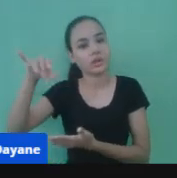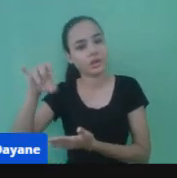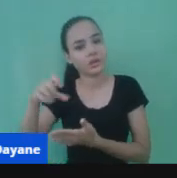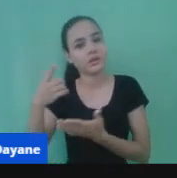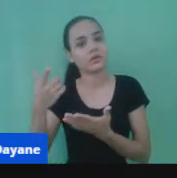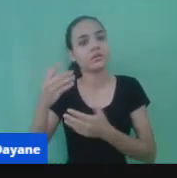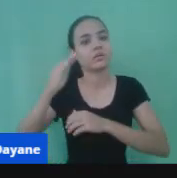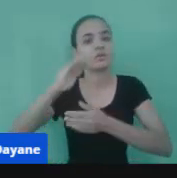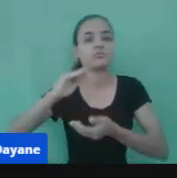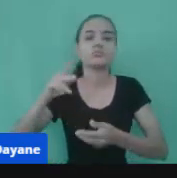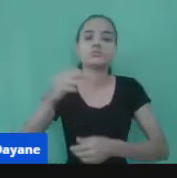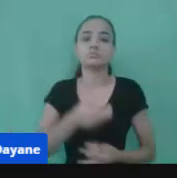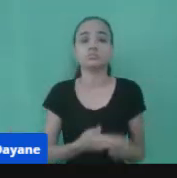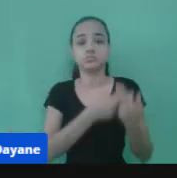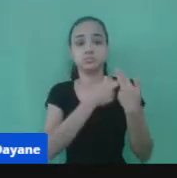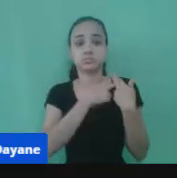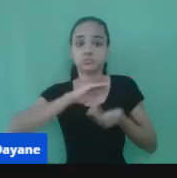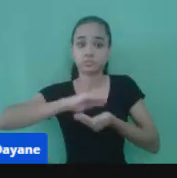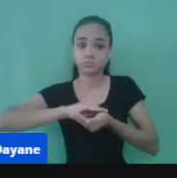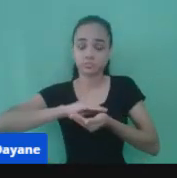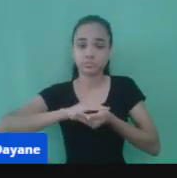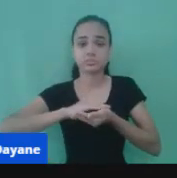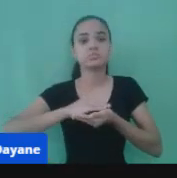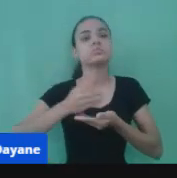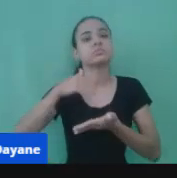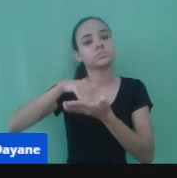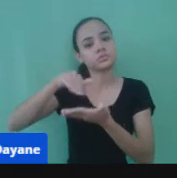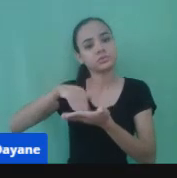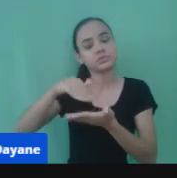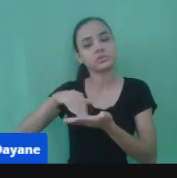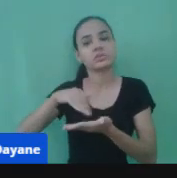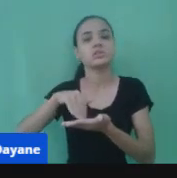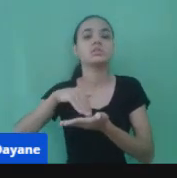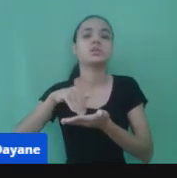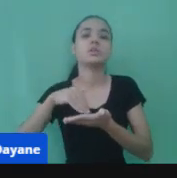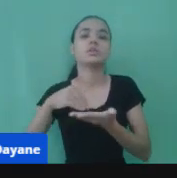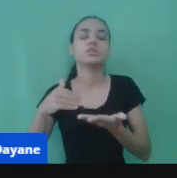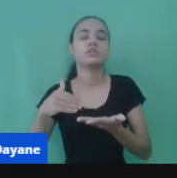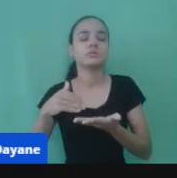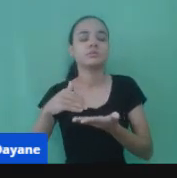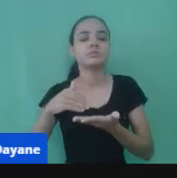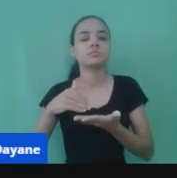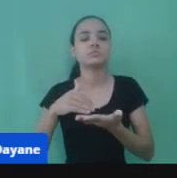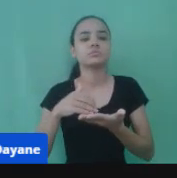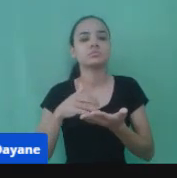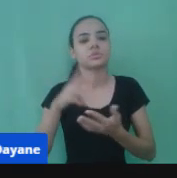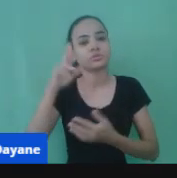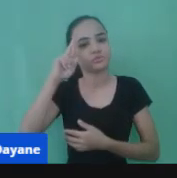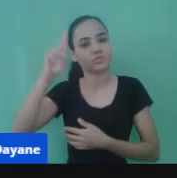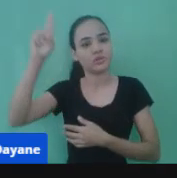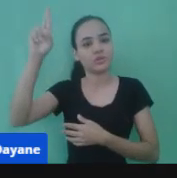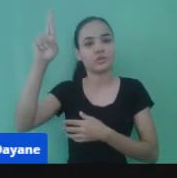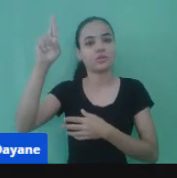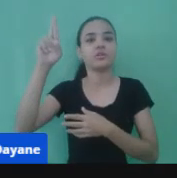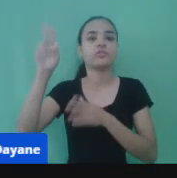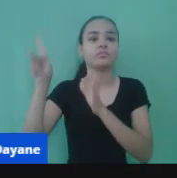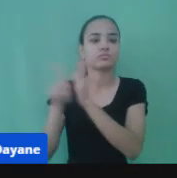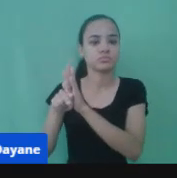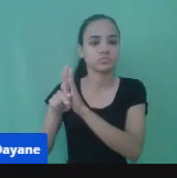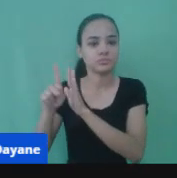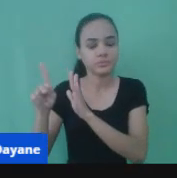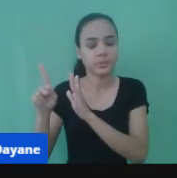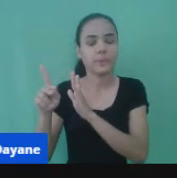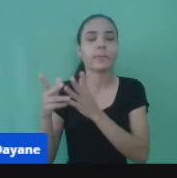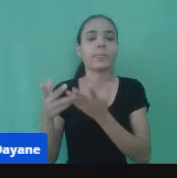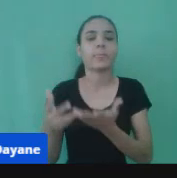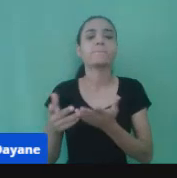nossa superintendência, e de onde a gente faz parte, que é da Gerência do Ensino Fundamental e Médio, né? Então,